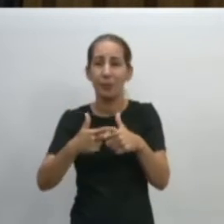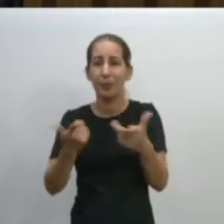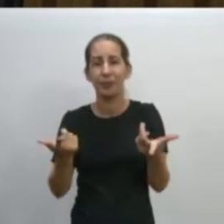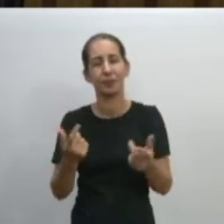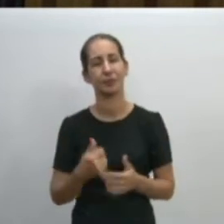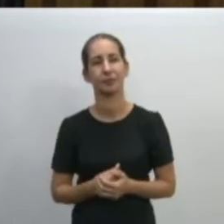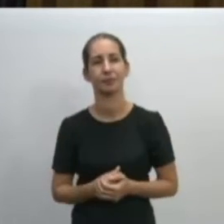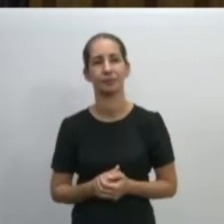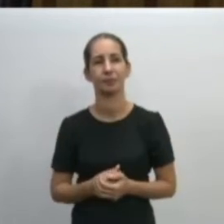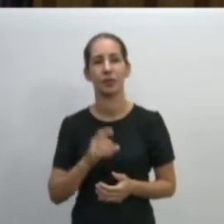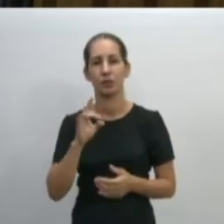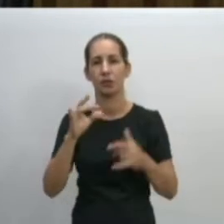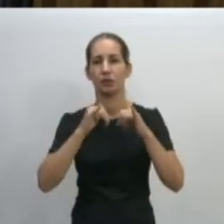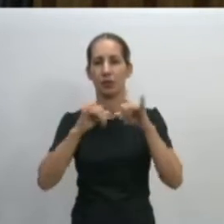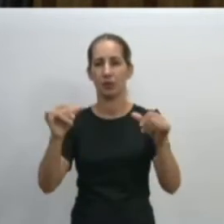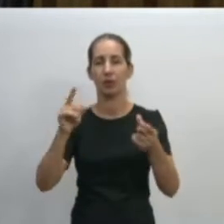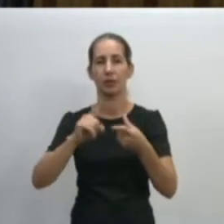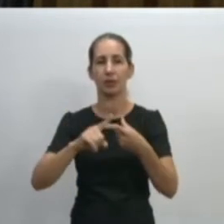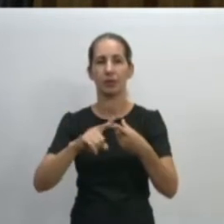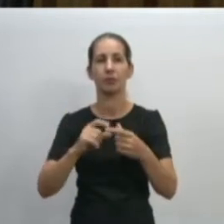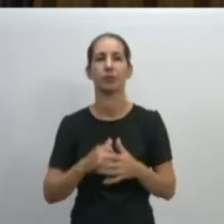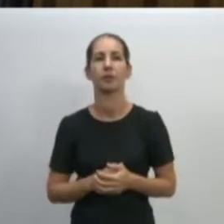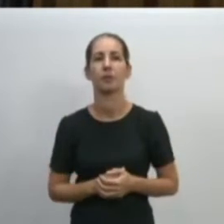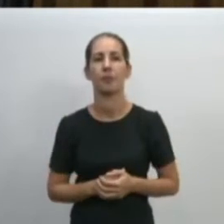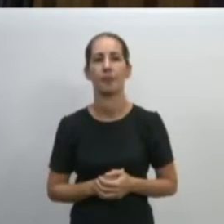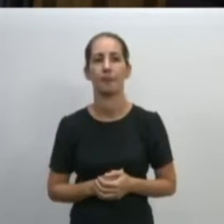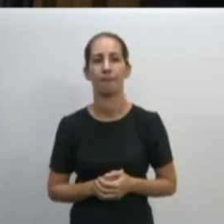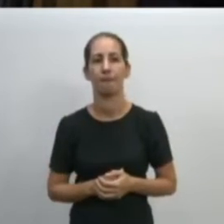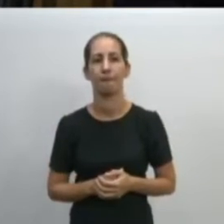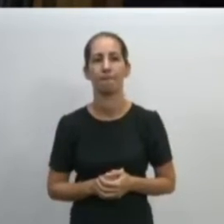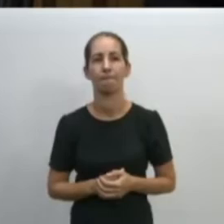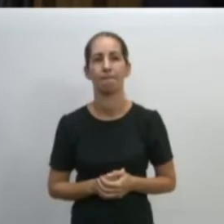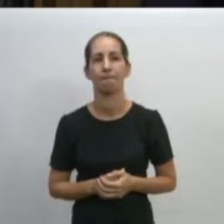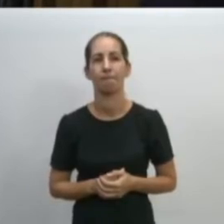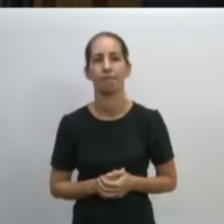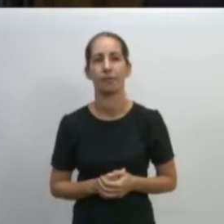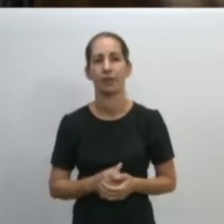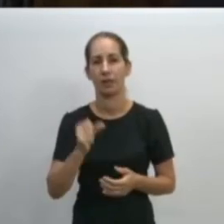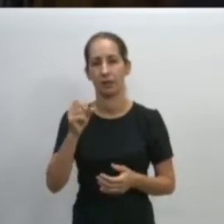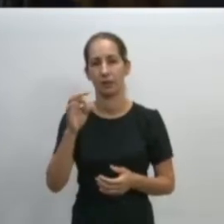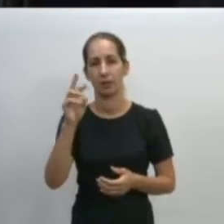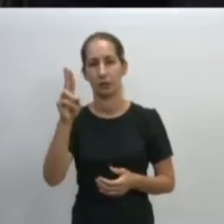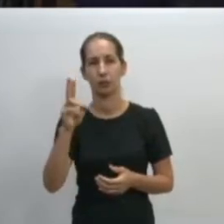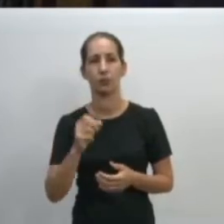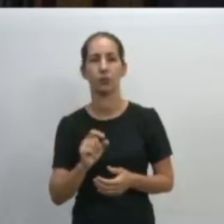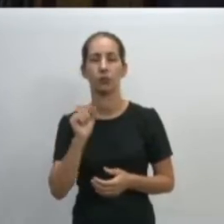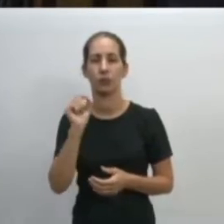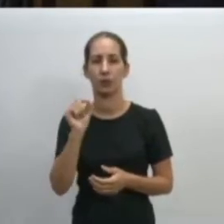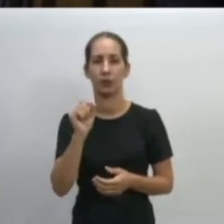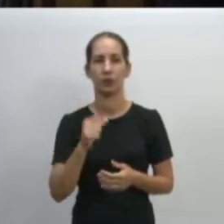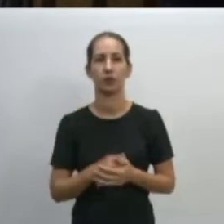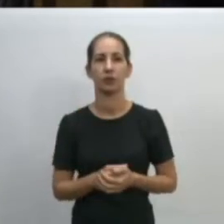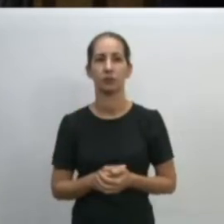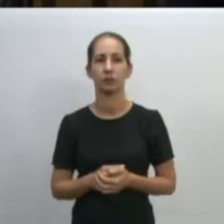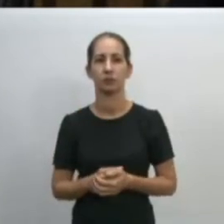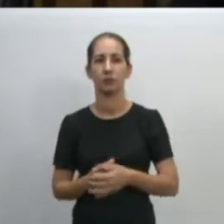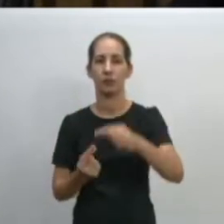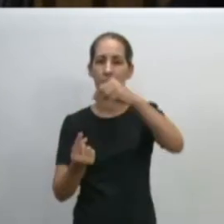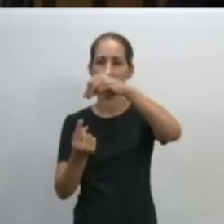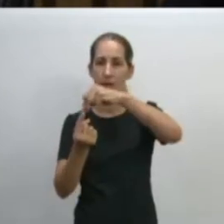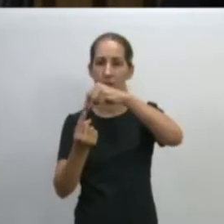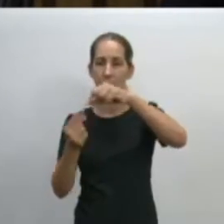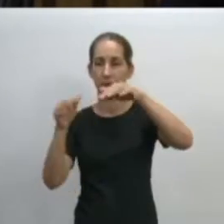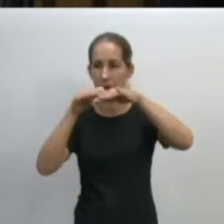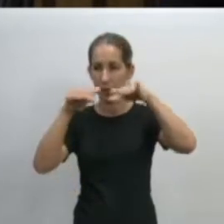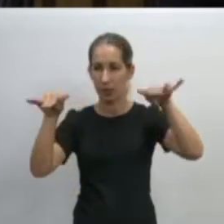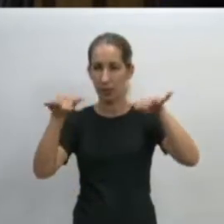expectativas. Só para dizer também mais uma situação com relação à STTU. Minha gente, o que é que são esses abrigos que estão sendo